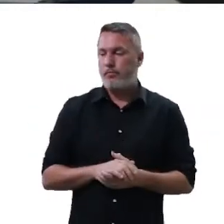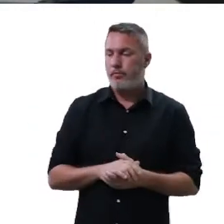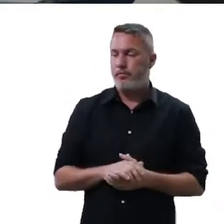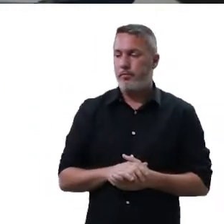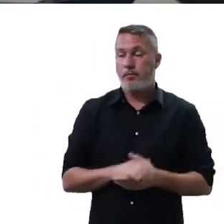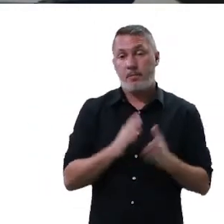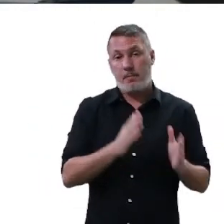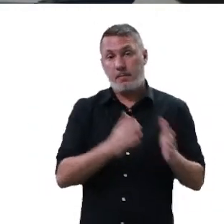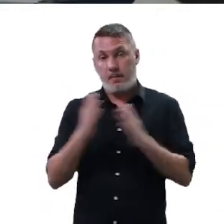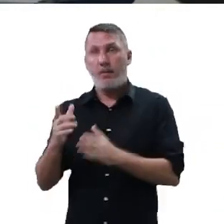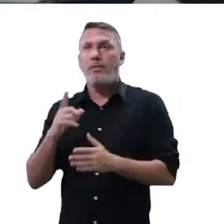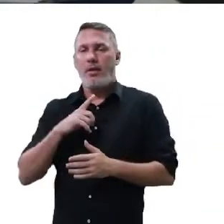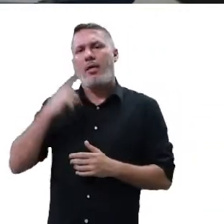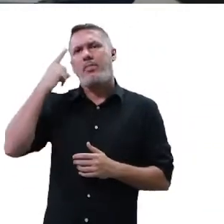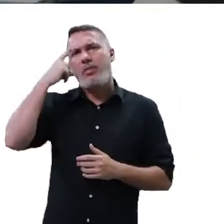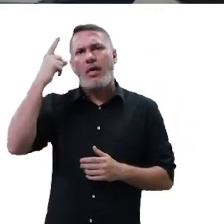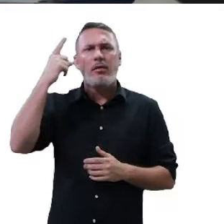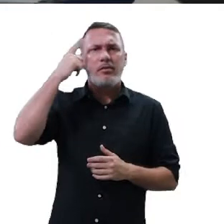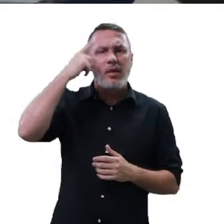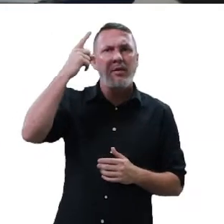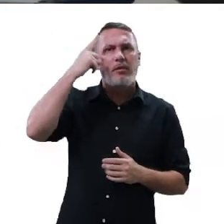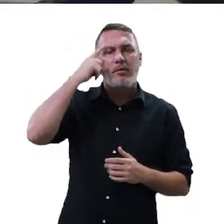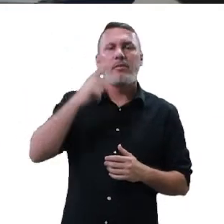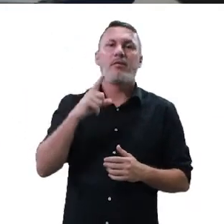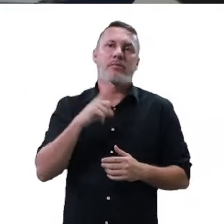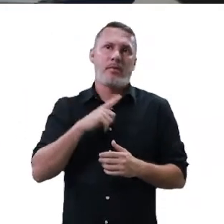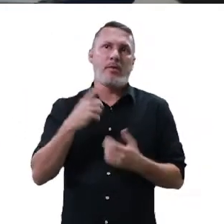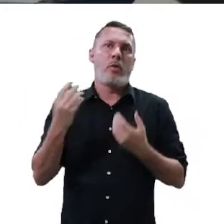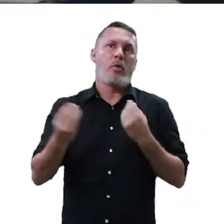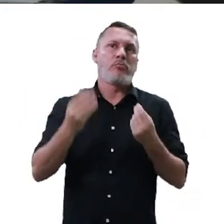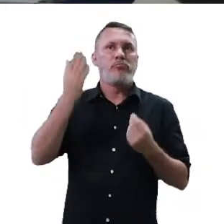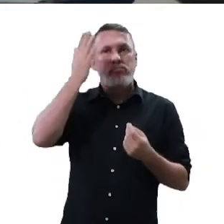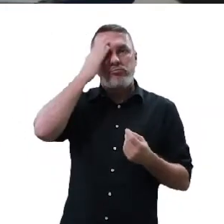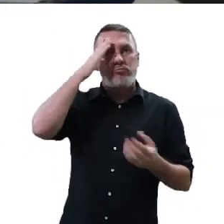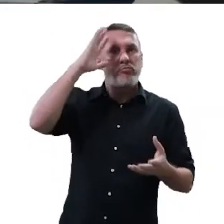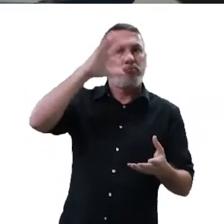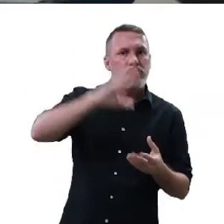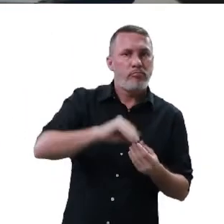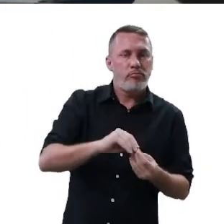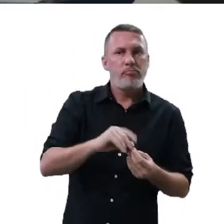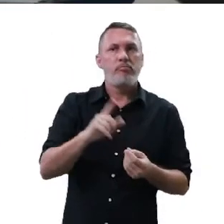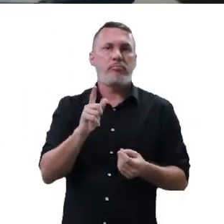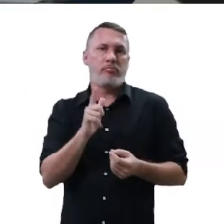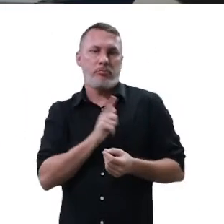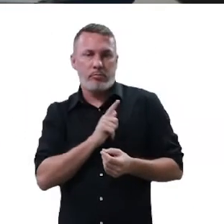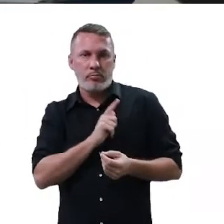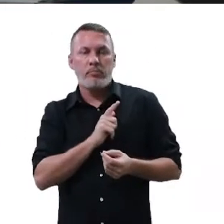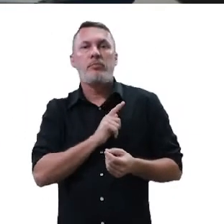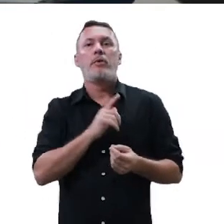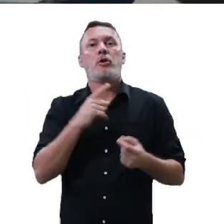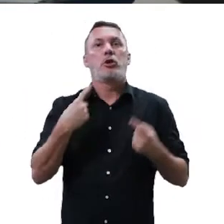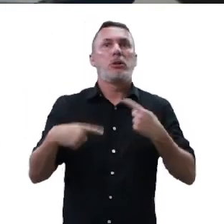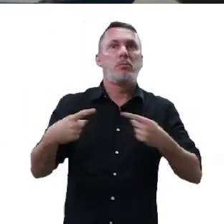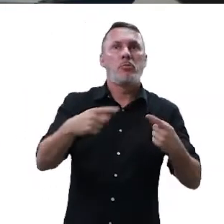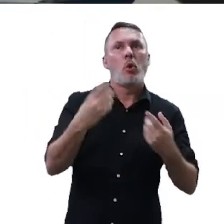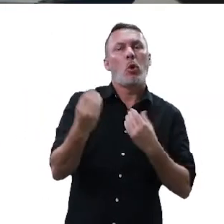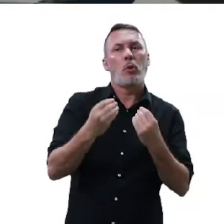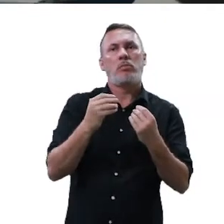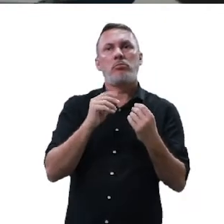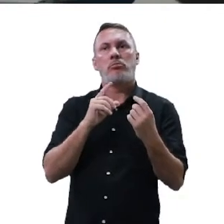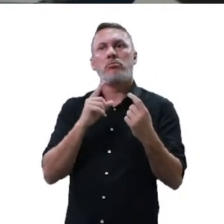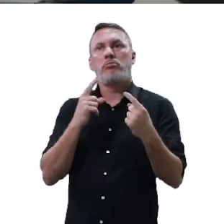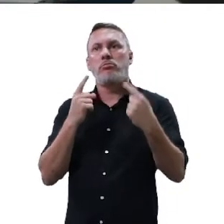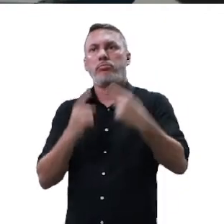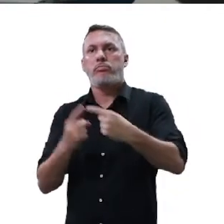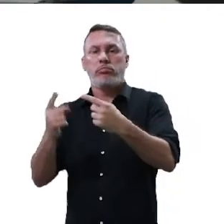essencial. E aí essas ideias, elas entram em confronto, essas ideias elas estão